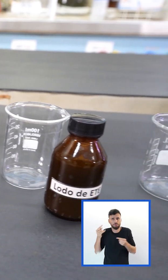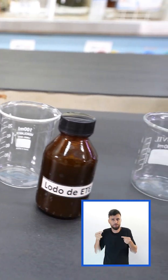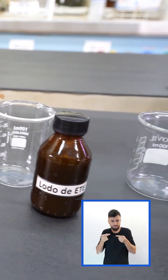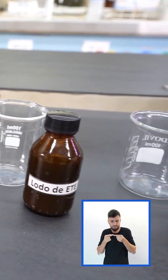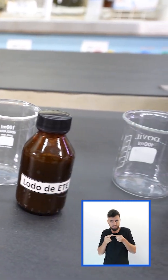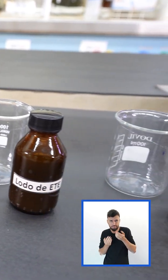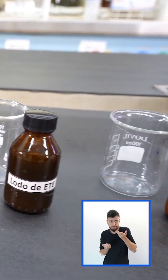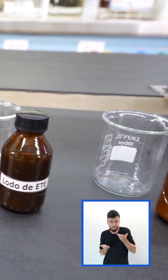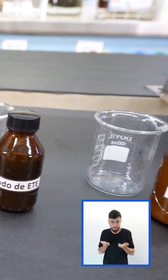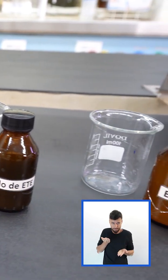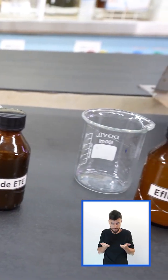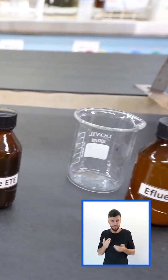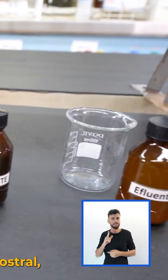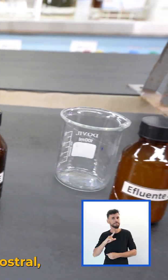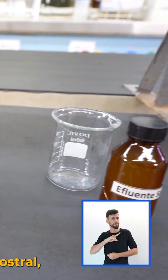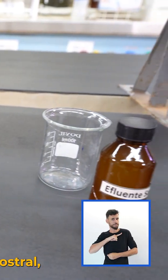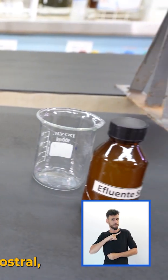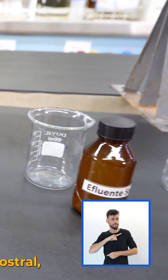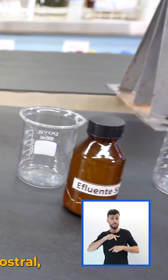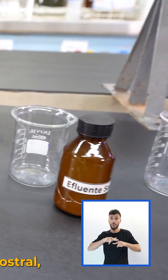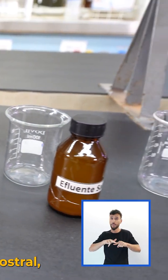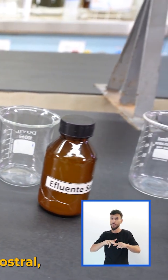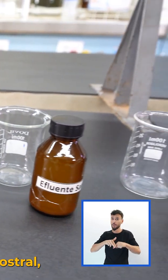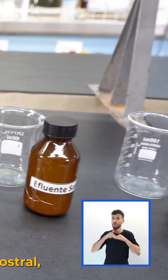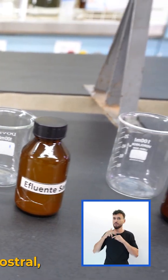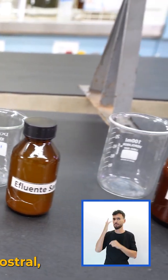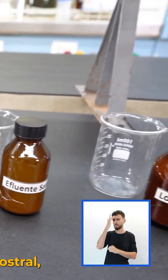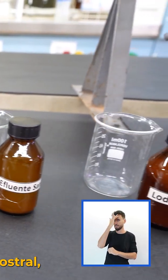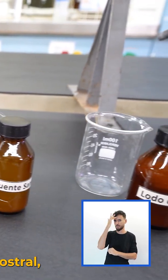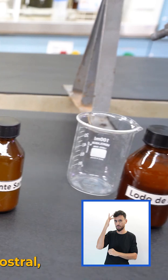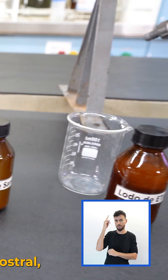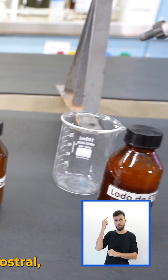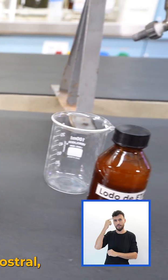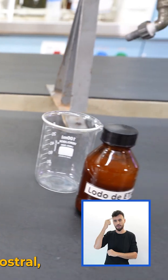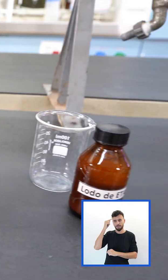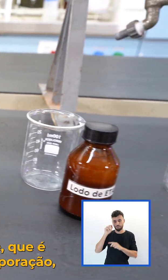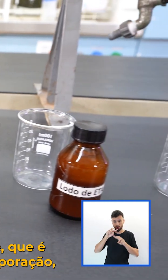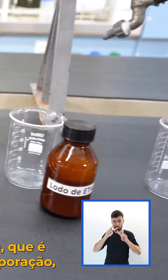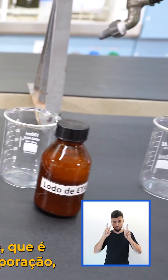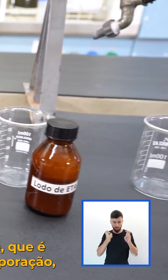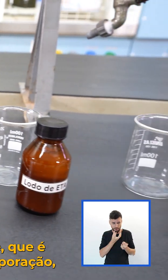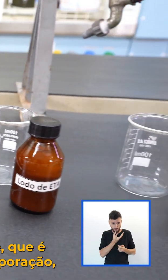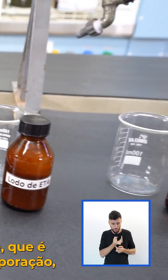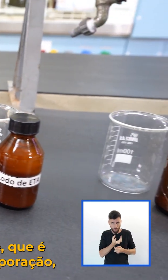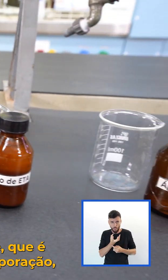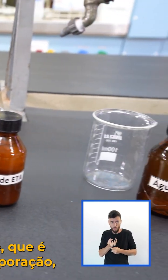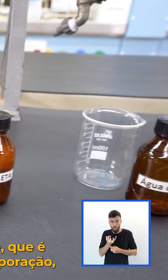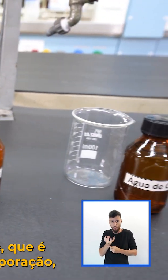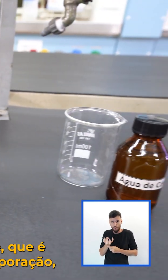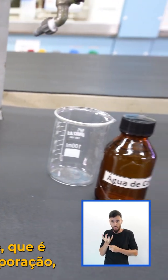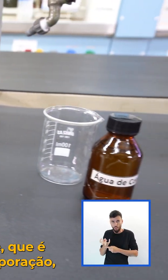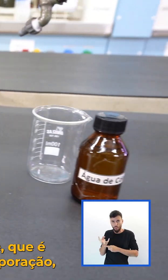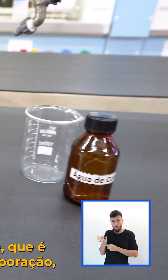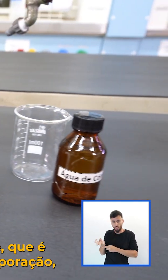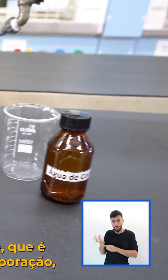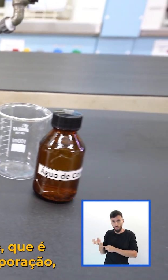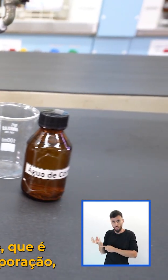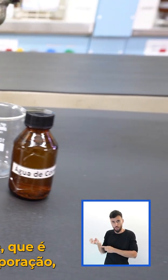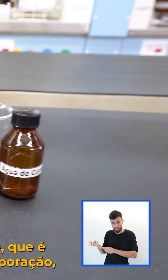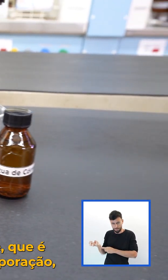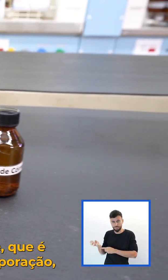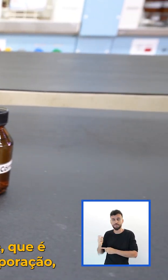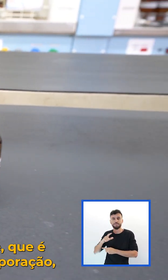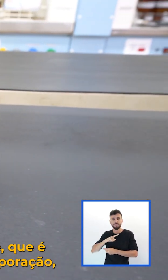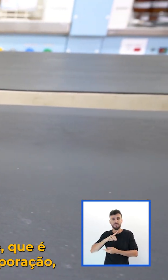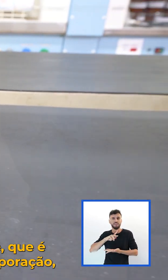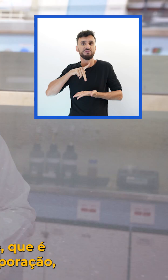pesagem. Recomenda-se que, após o procedimento de secagem amostral, logo na primeira etapa de análise, que é feita por